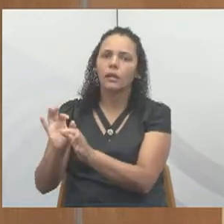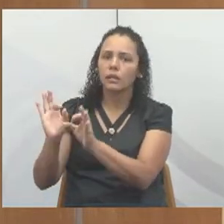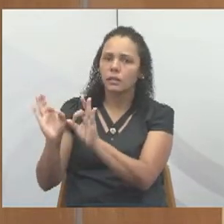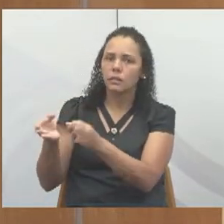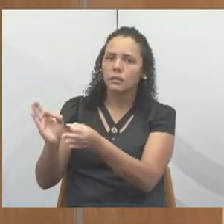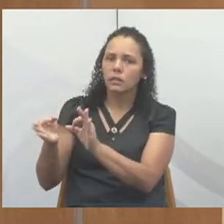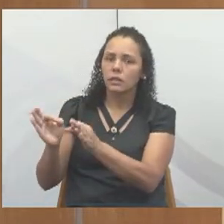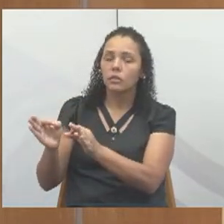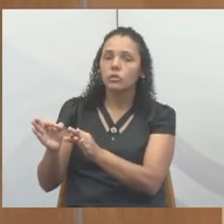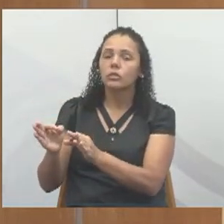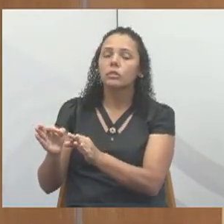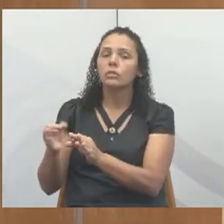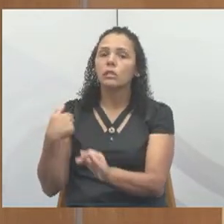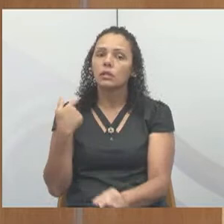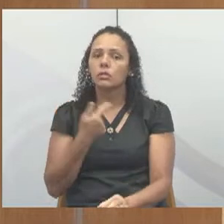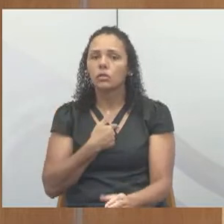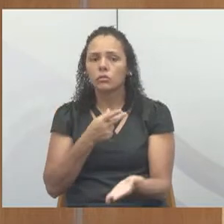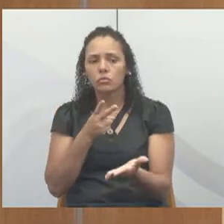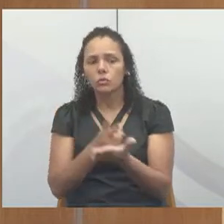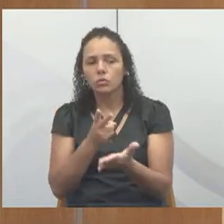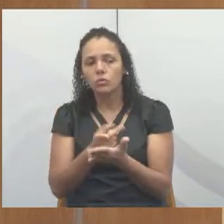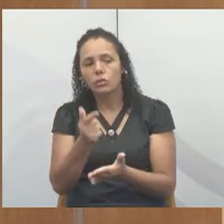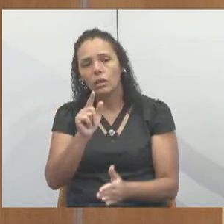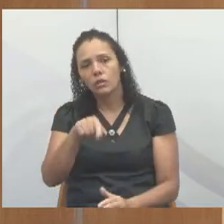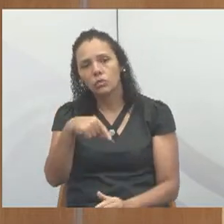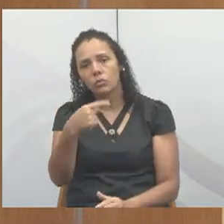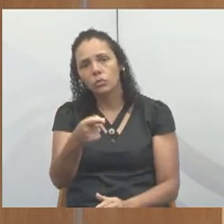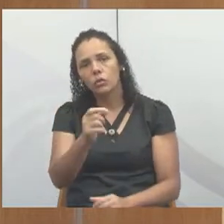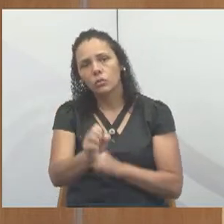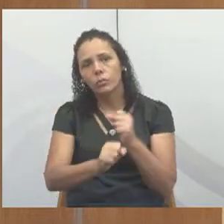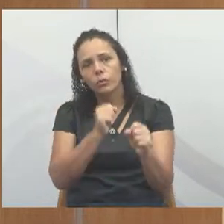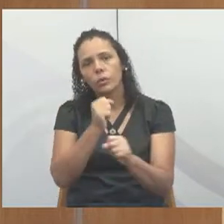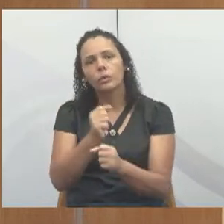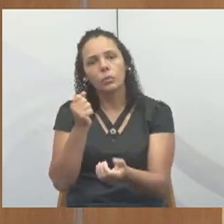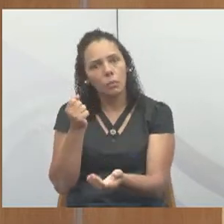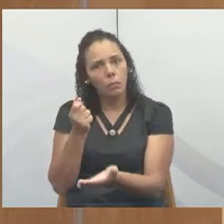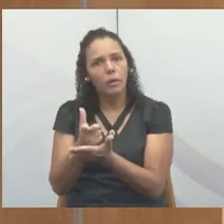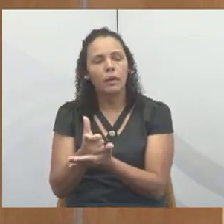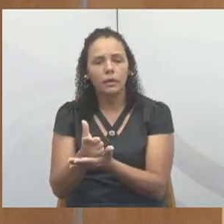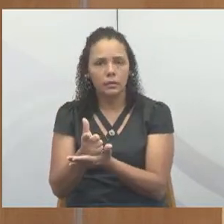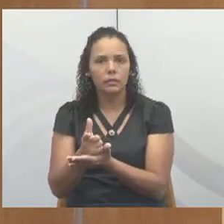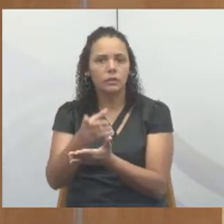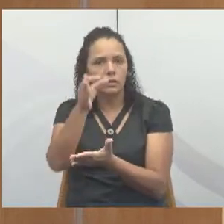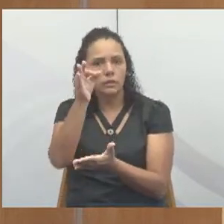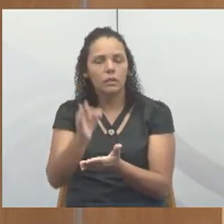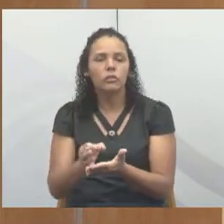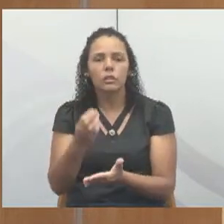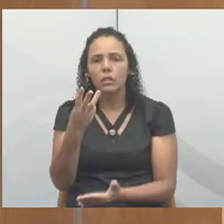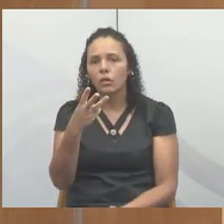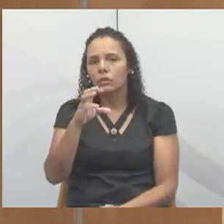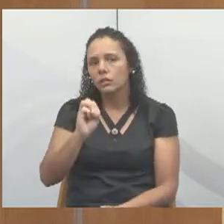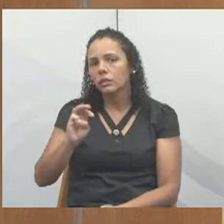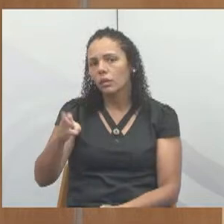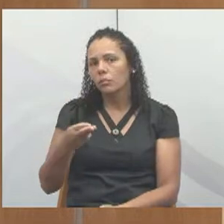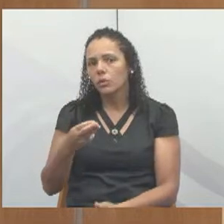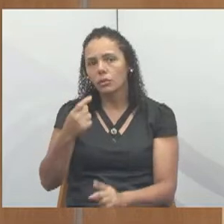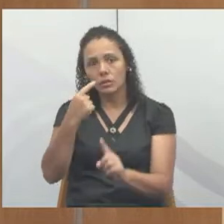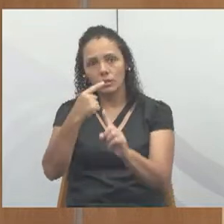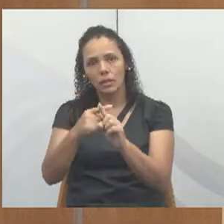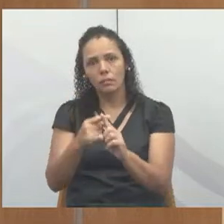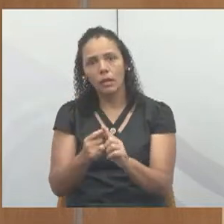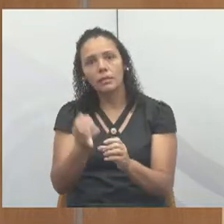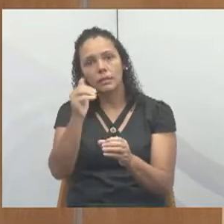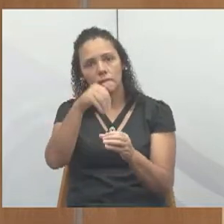devido e a gente vai continuar no próximo ano pagando também o que é devido, que é esses 30 milhões a mais que está previsto no